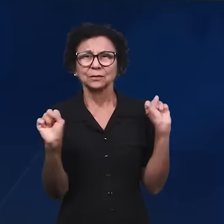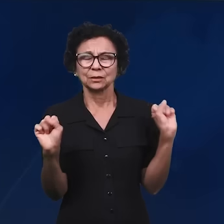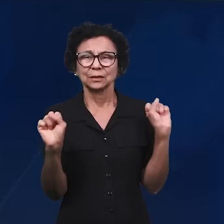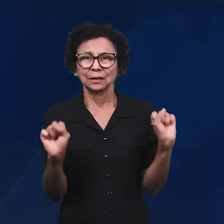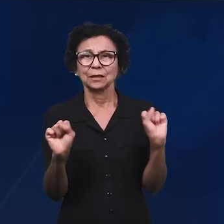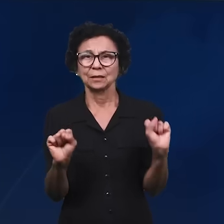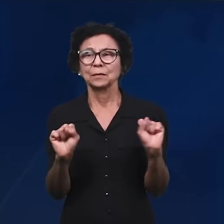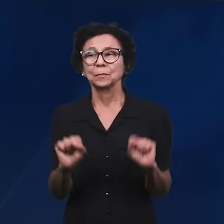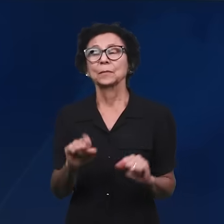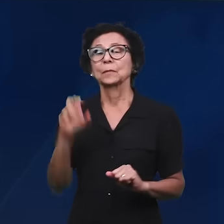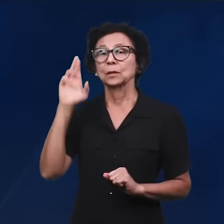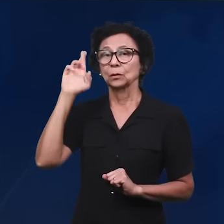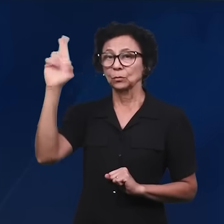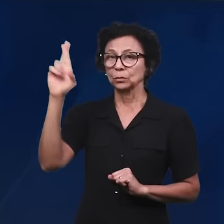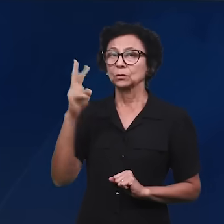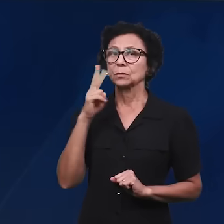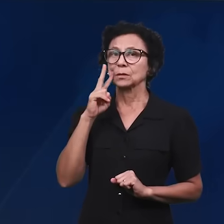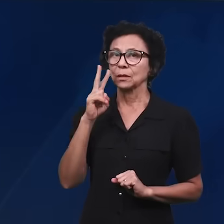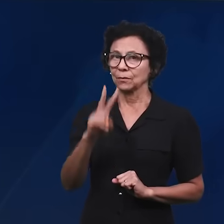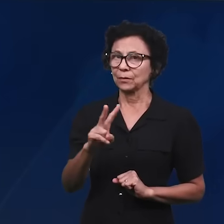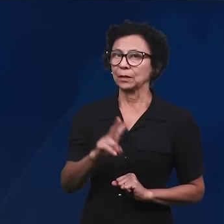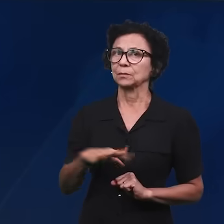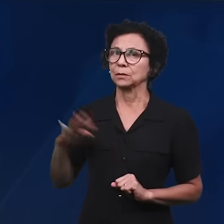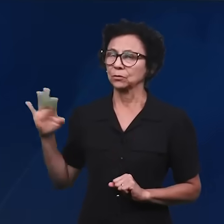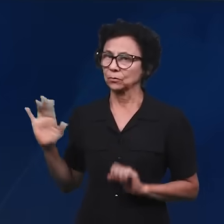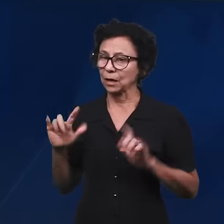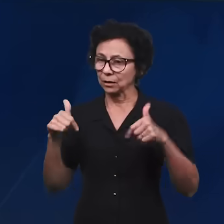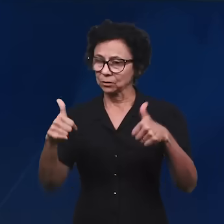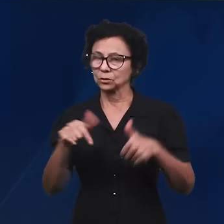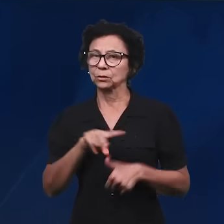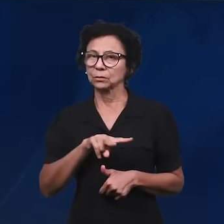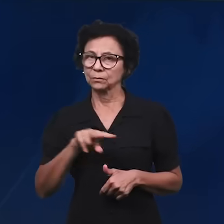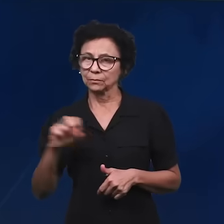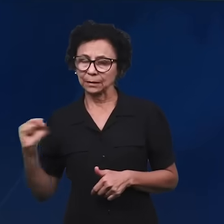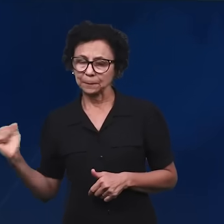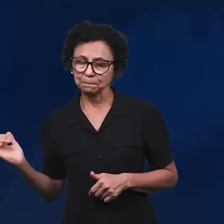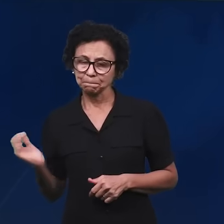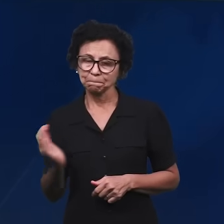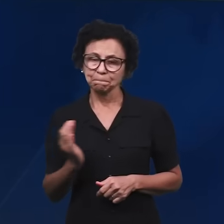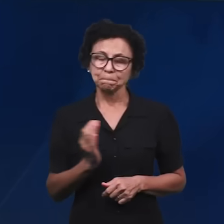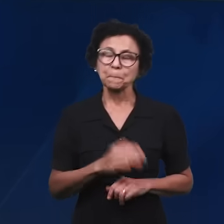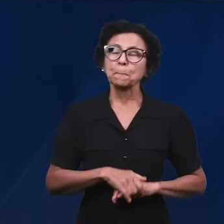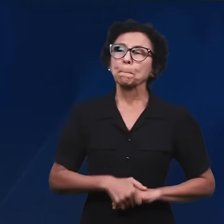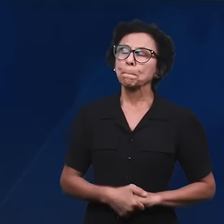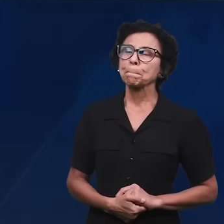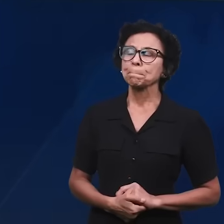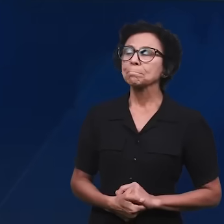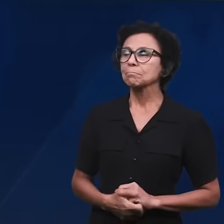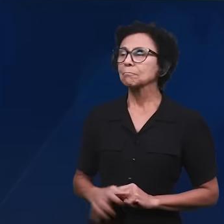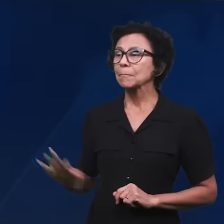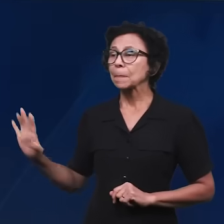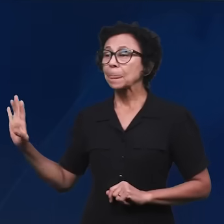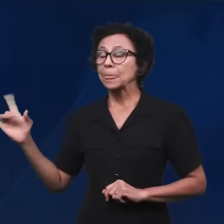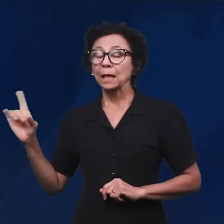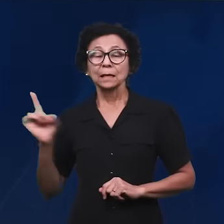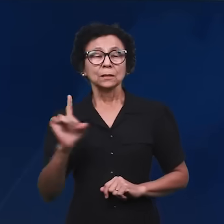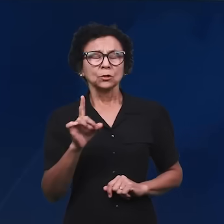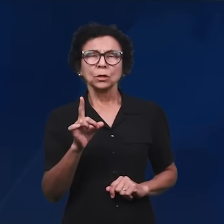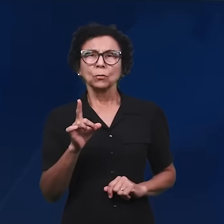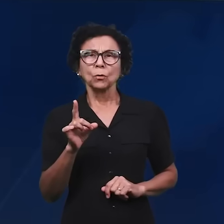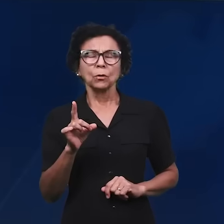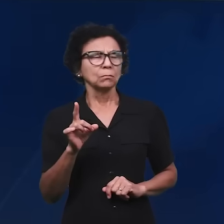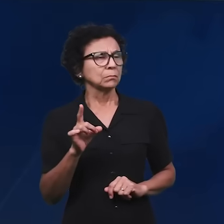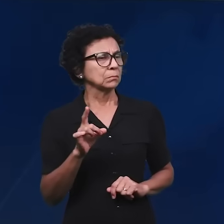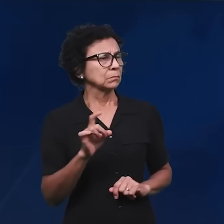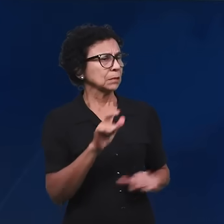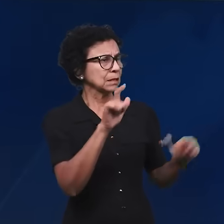Mas creia que Ele está sempre está a caminho, como estava aqui nesse caso de Lázaro. O texto diz que Jesus chegou, Ele chorou, viu todo